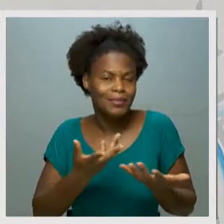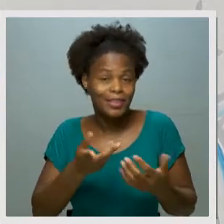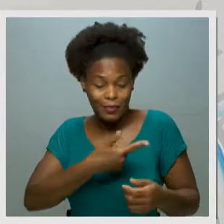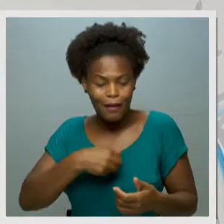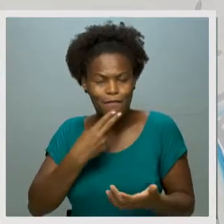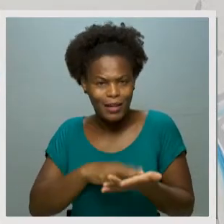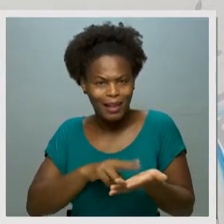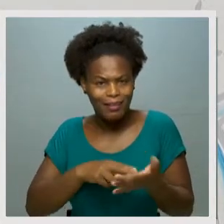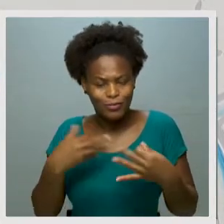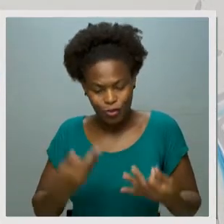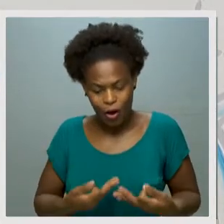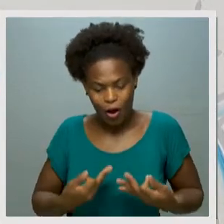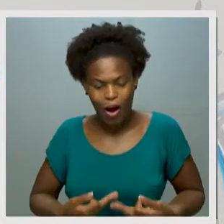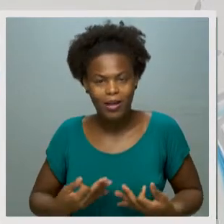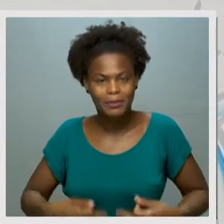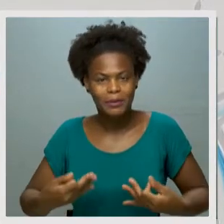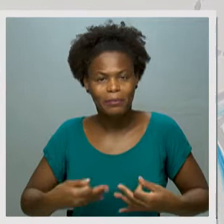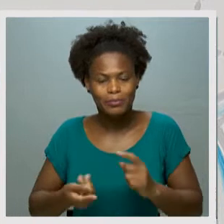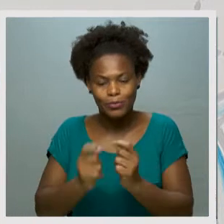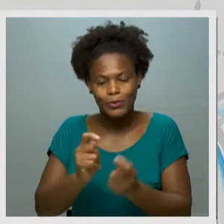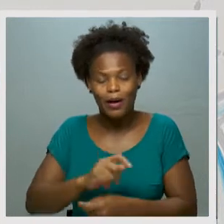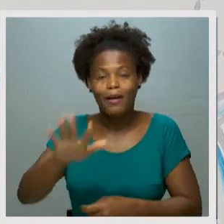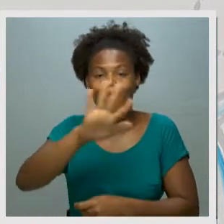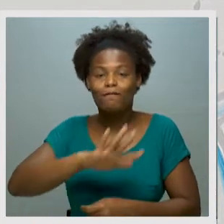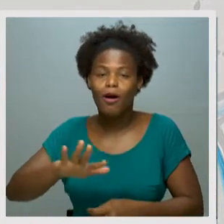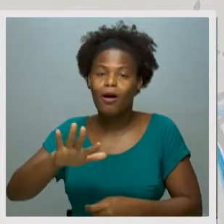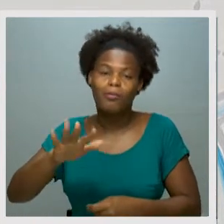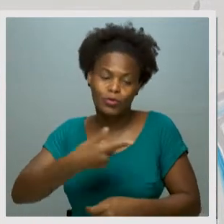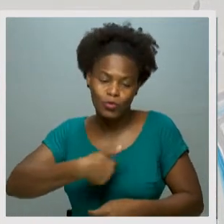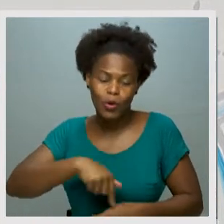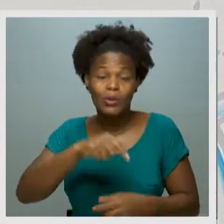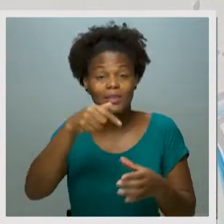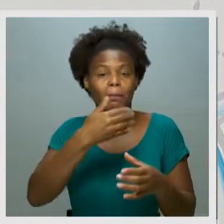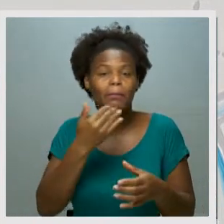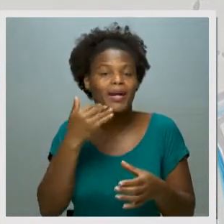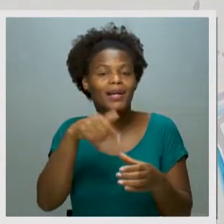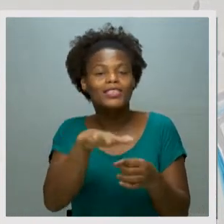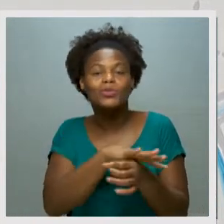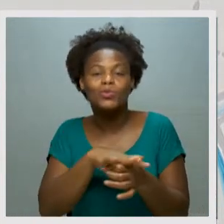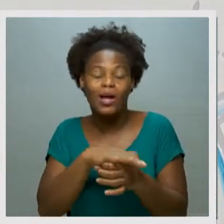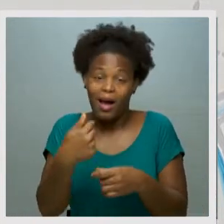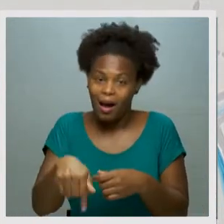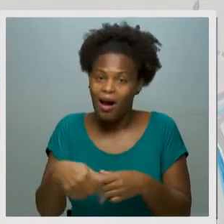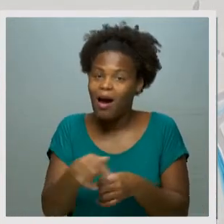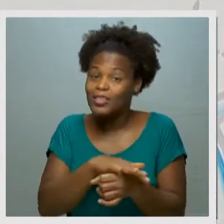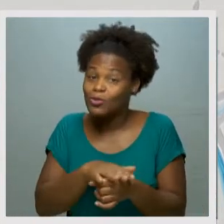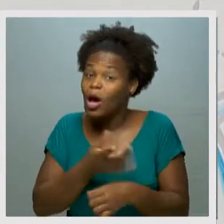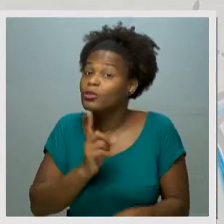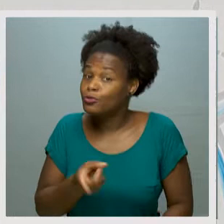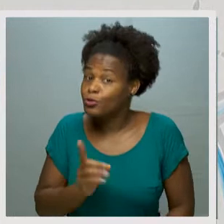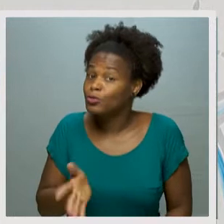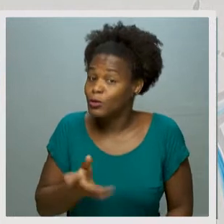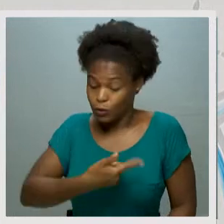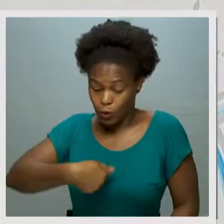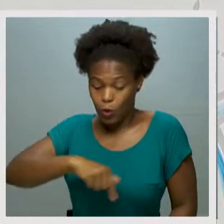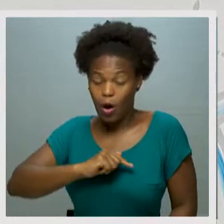verdade, nós sempre adaptamos a nossa forma, a nossa maneira, de acordo com a situação. Ou há situações que